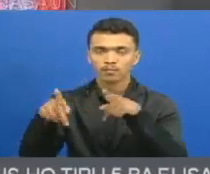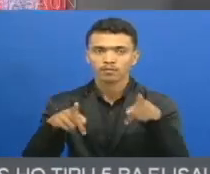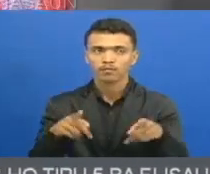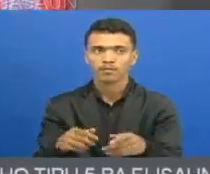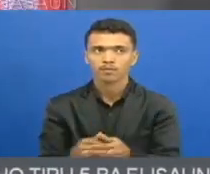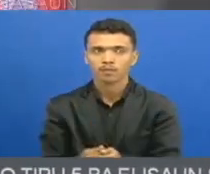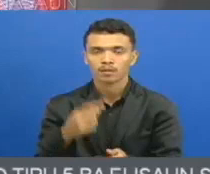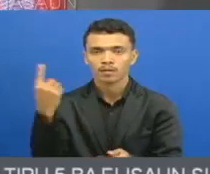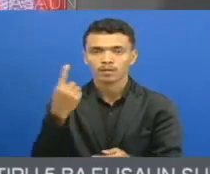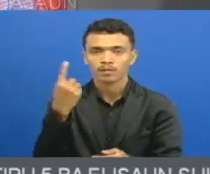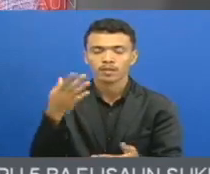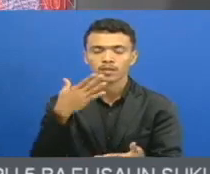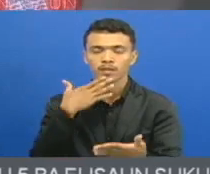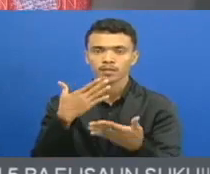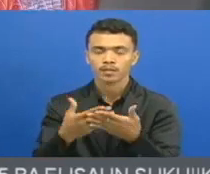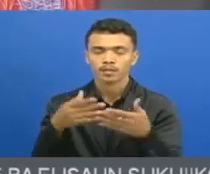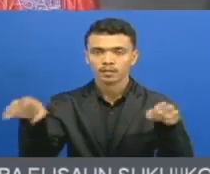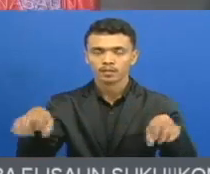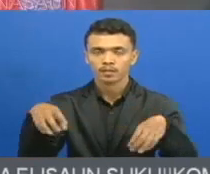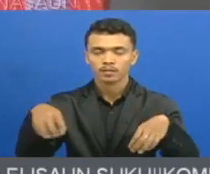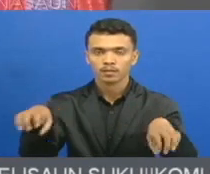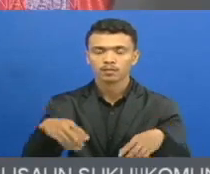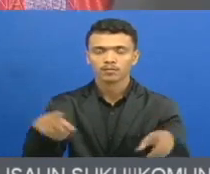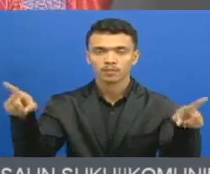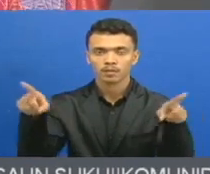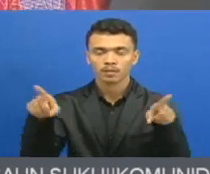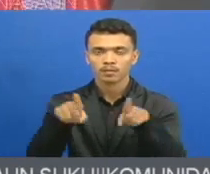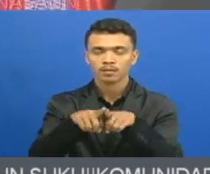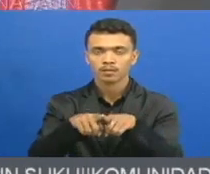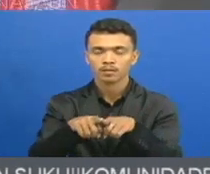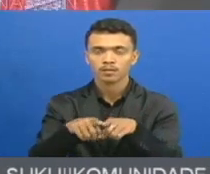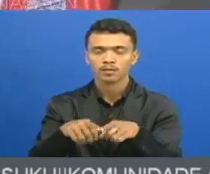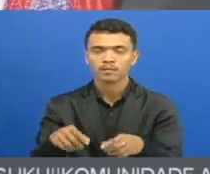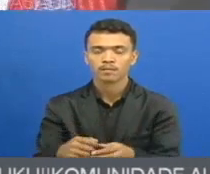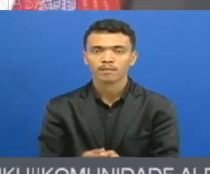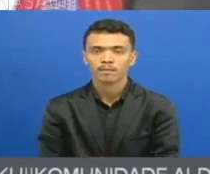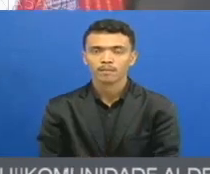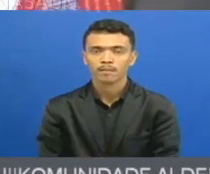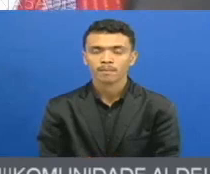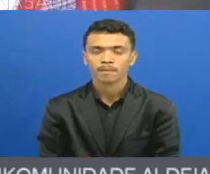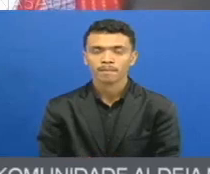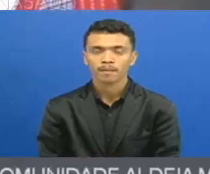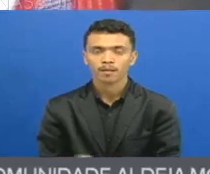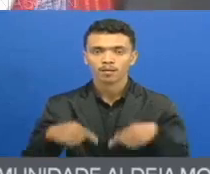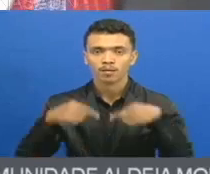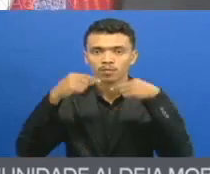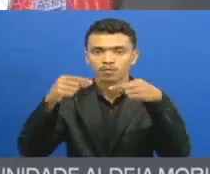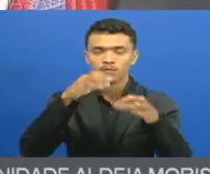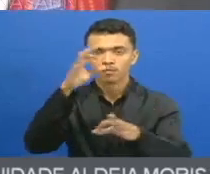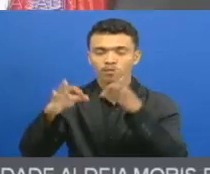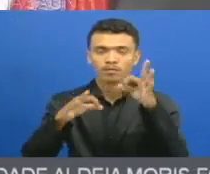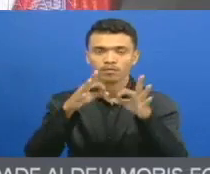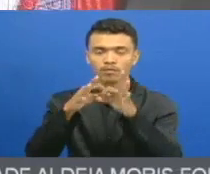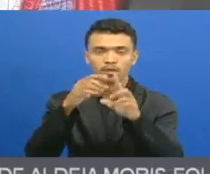mantein profesionalismo, servisu no bem imparcial, independente, a tu ganha na parte de confiança, ou se